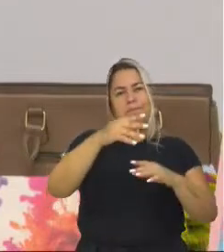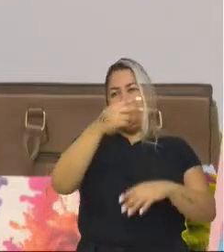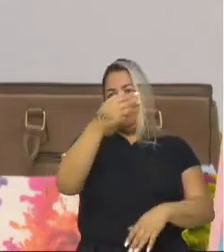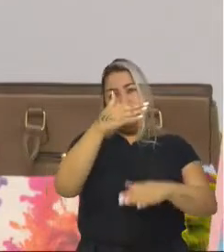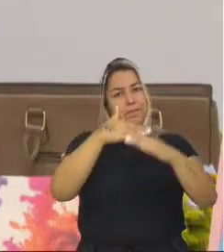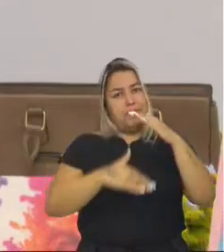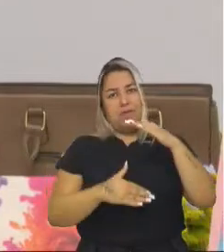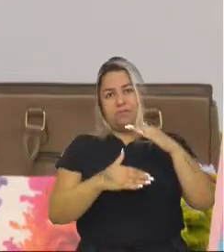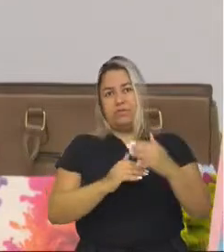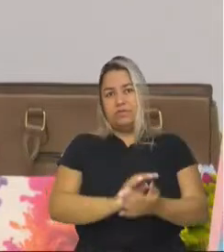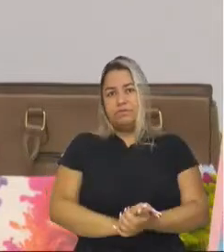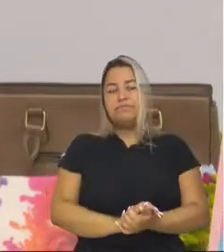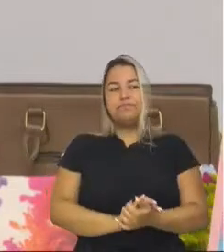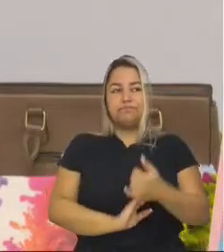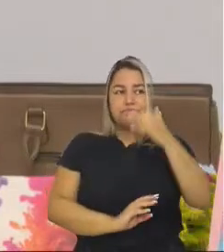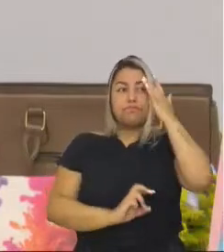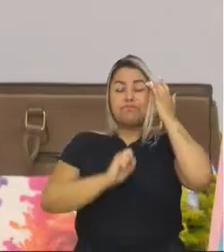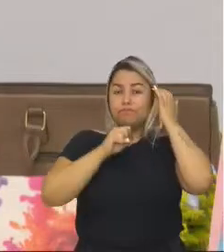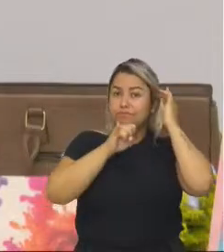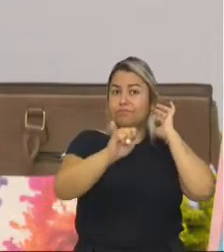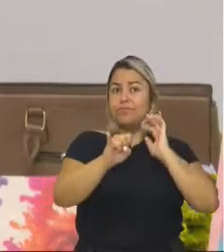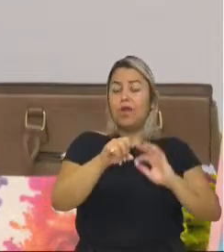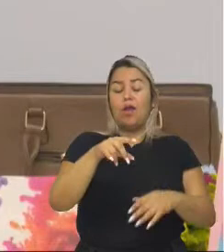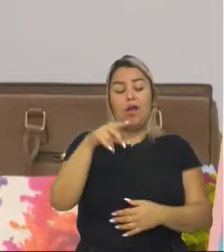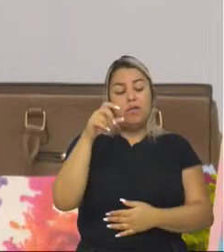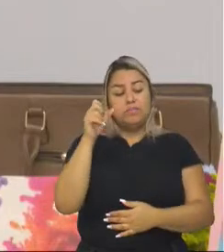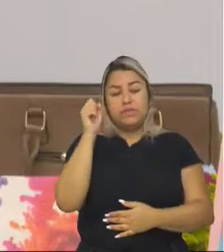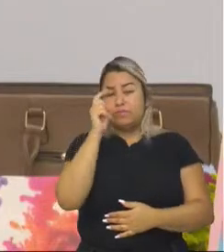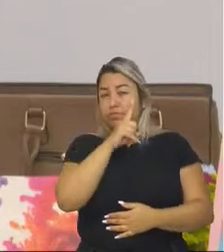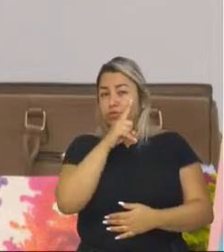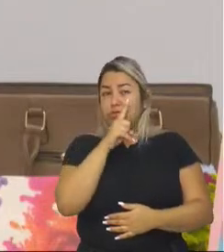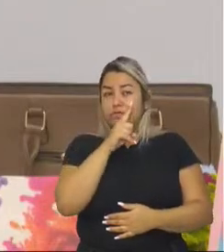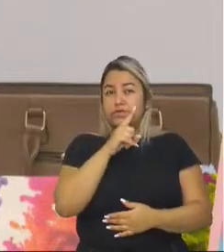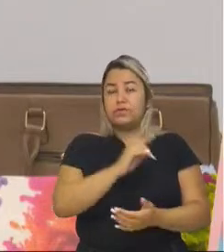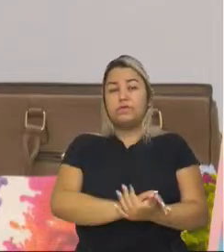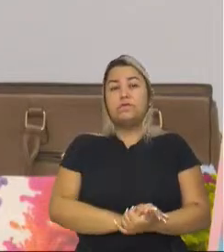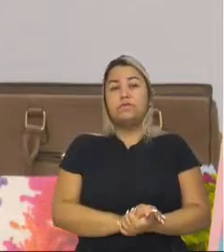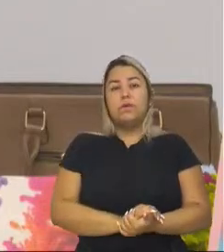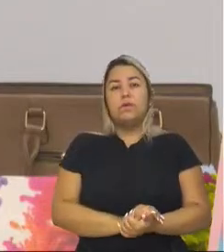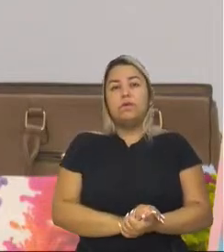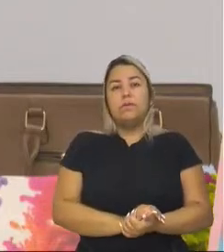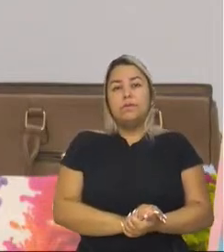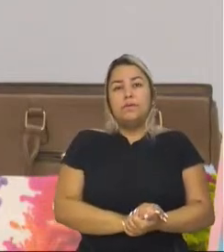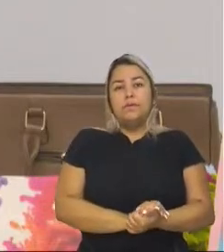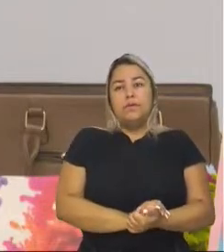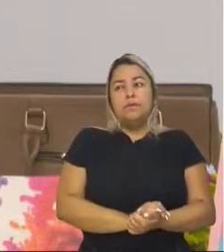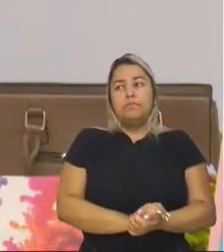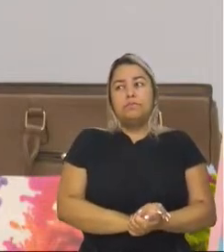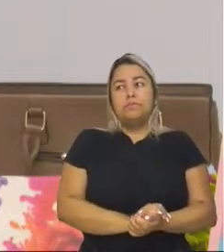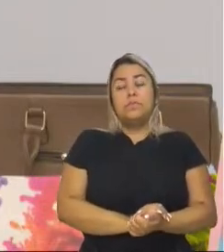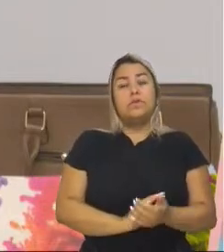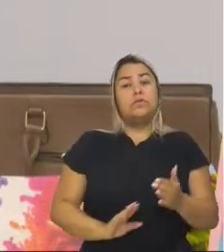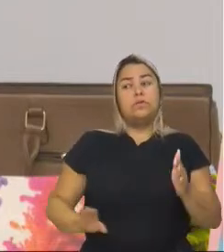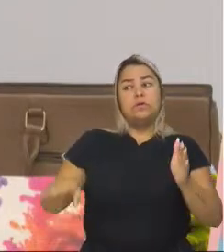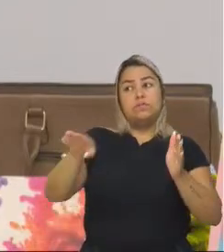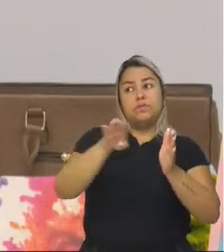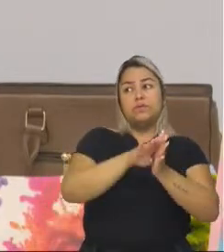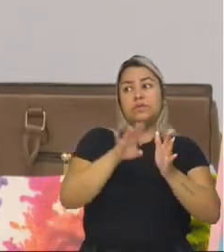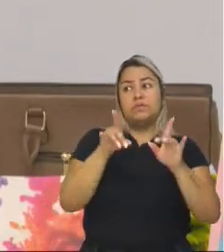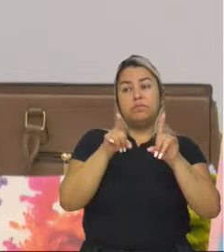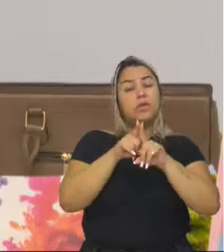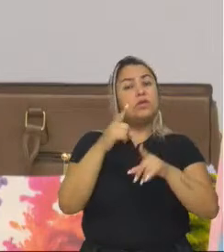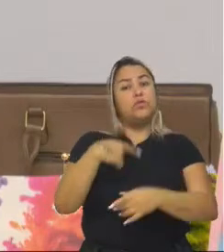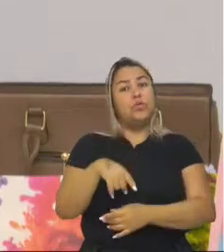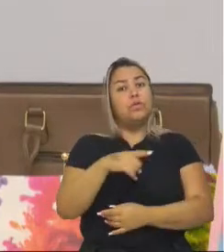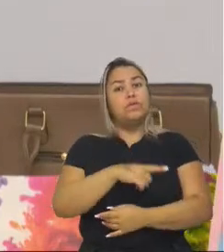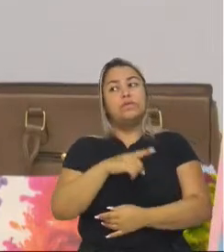E se a gente passou por esse período tão duro, né, E chegamos aqui, a gente